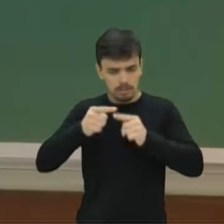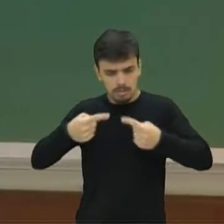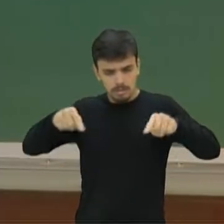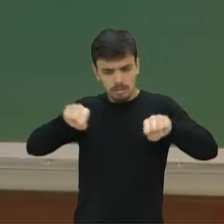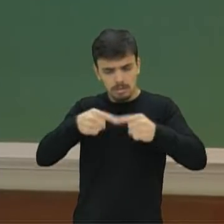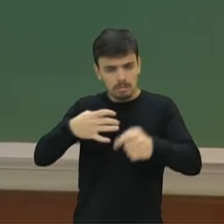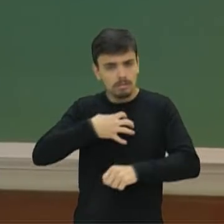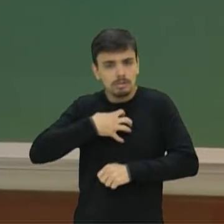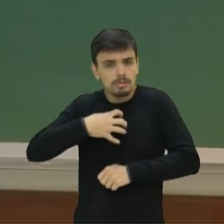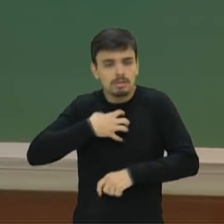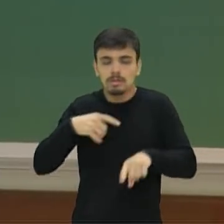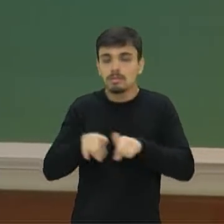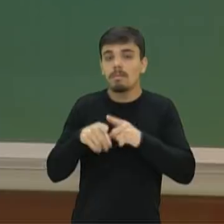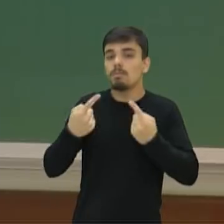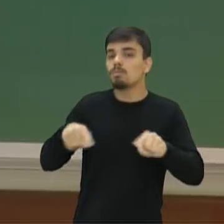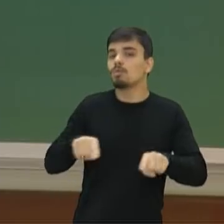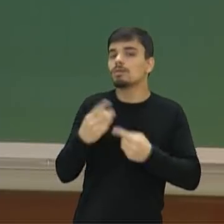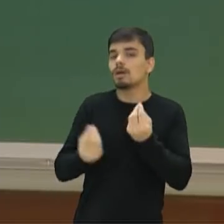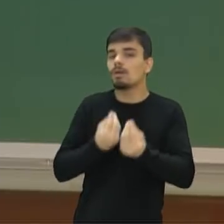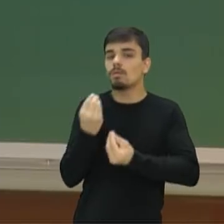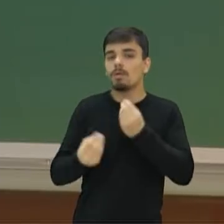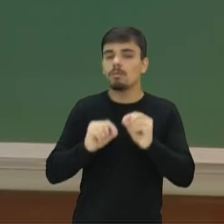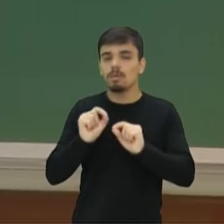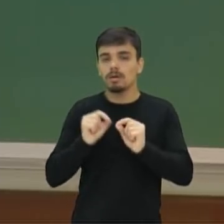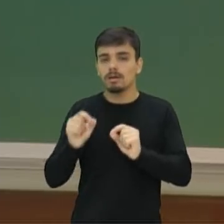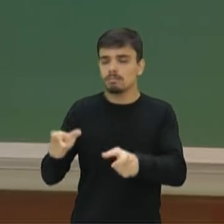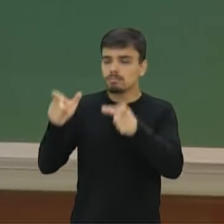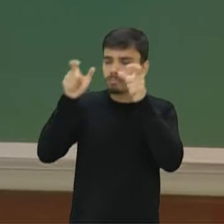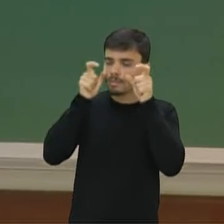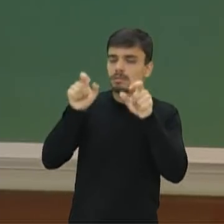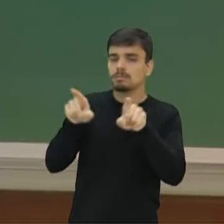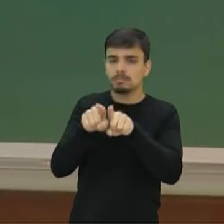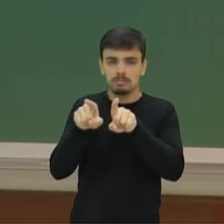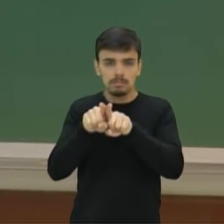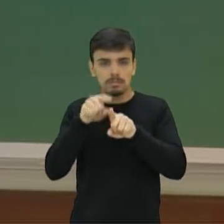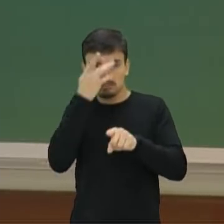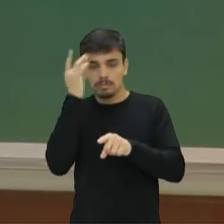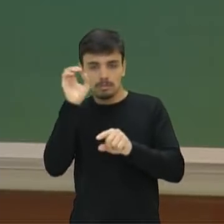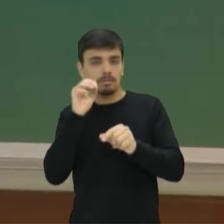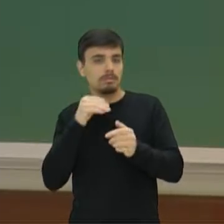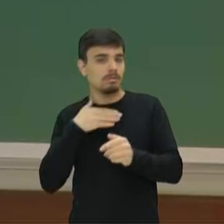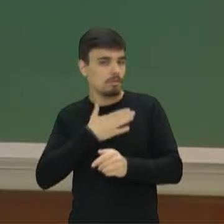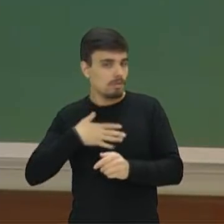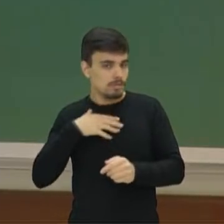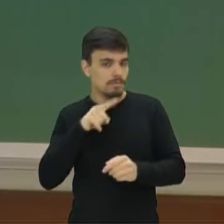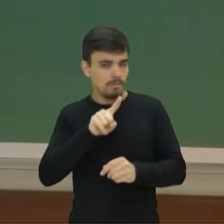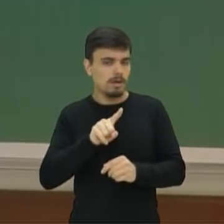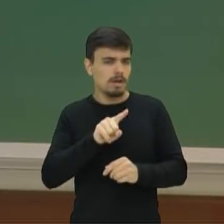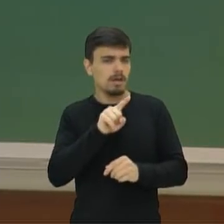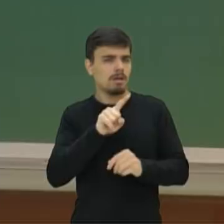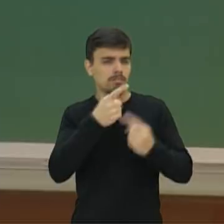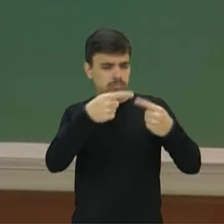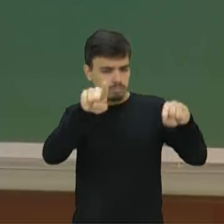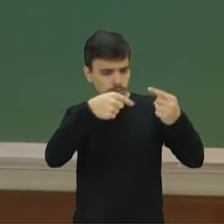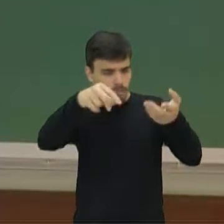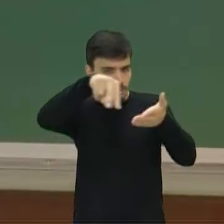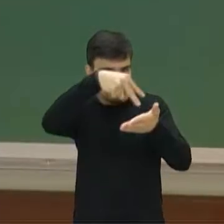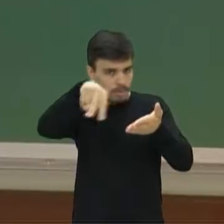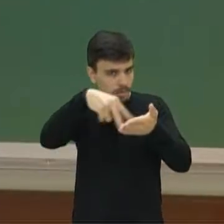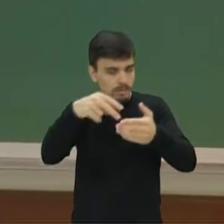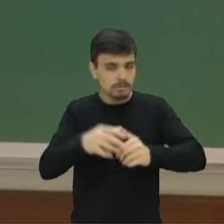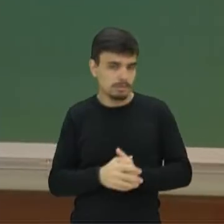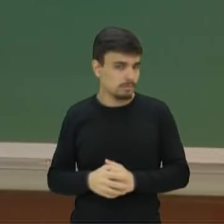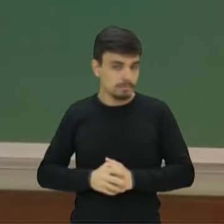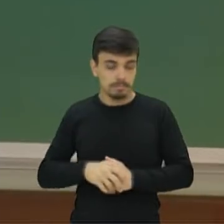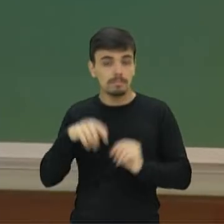harmônicas. A música também é uma forma de entretenimento e as pessoas gostam de ir a shows e dançar, certo? Olha como fica fácil